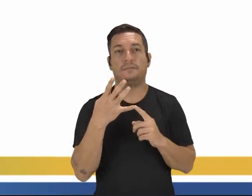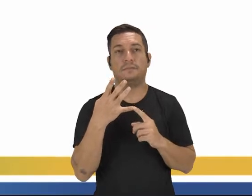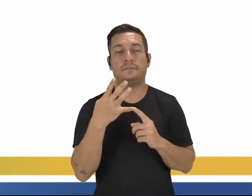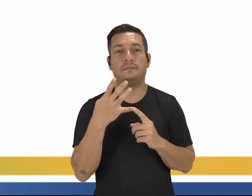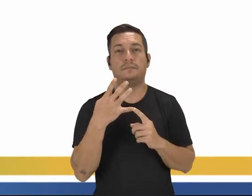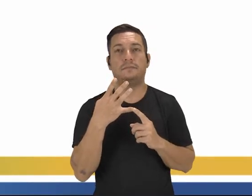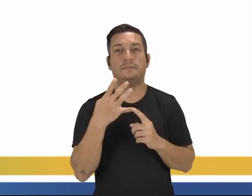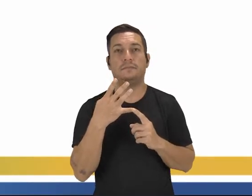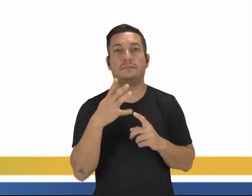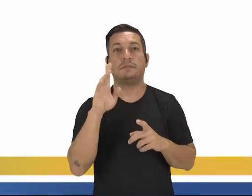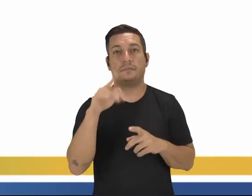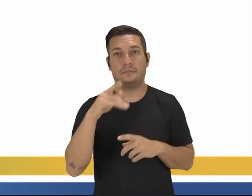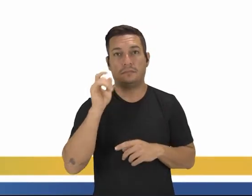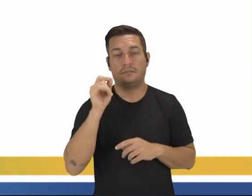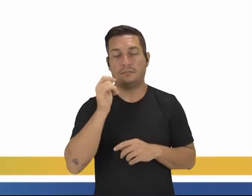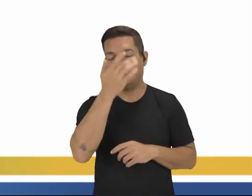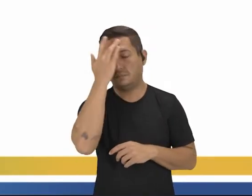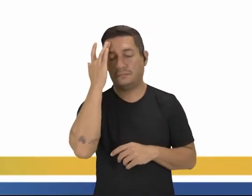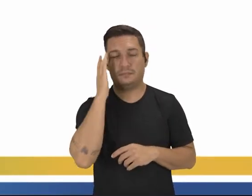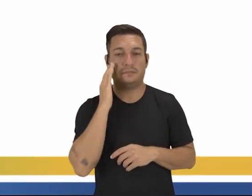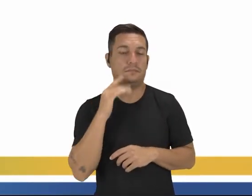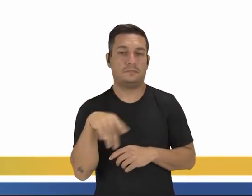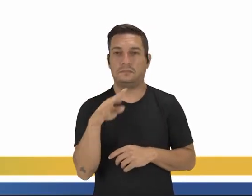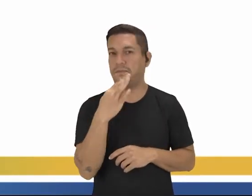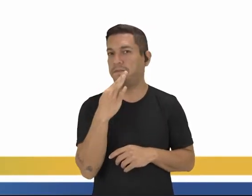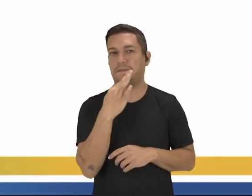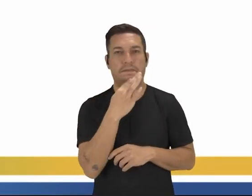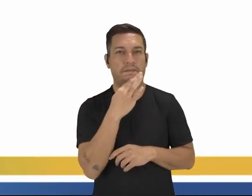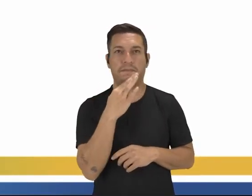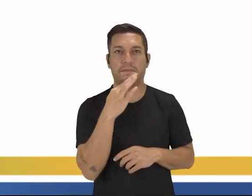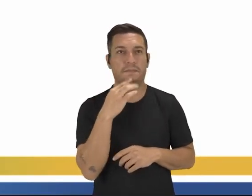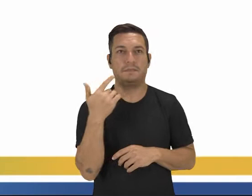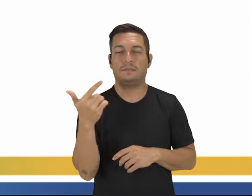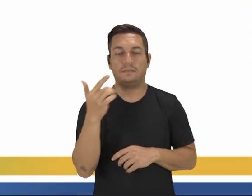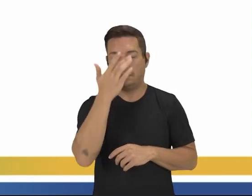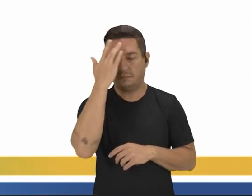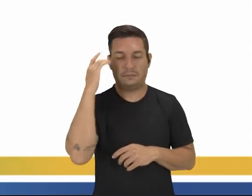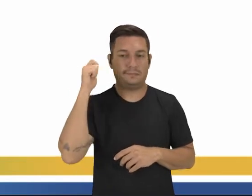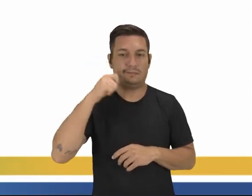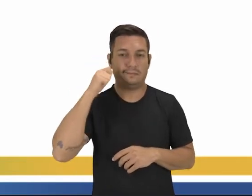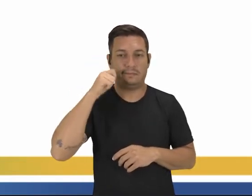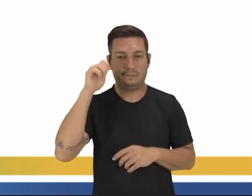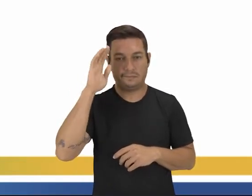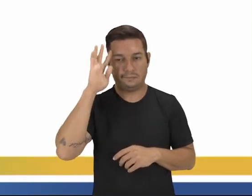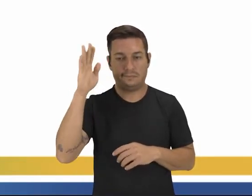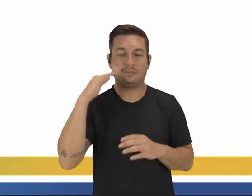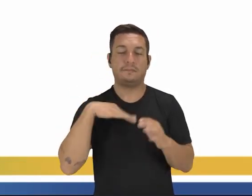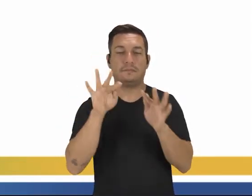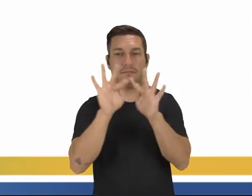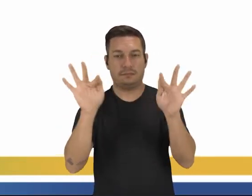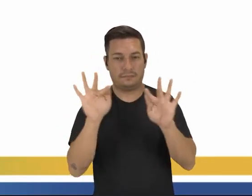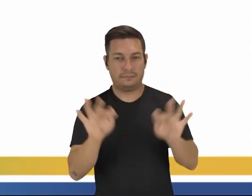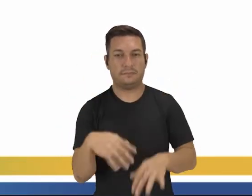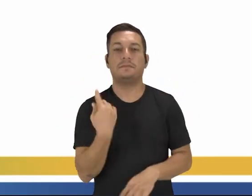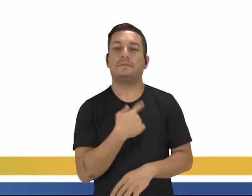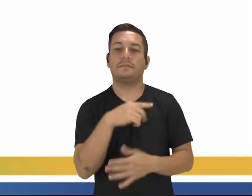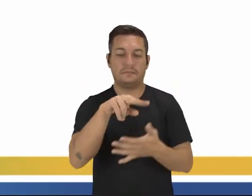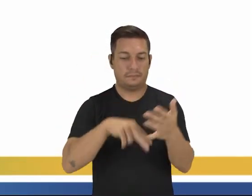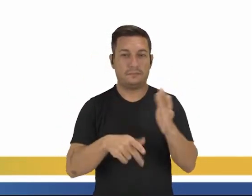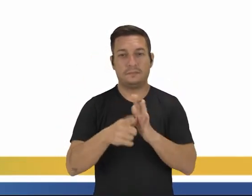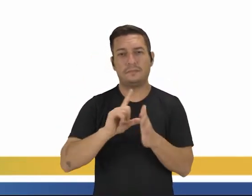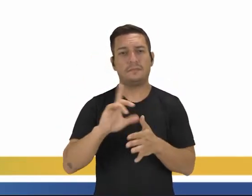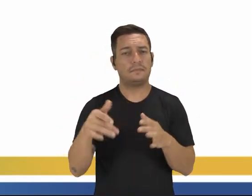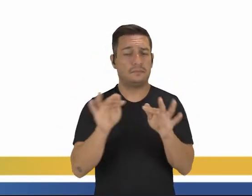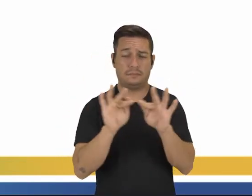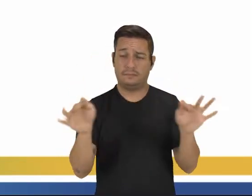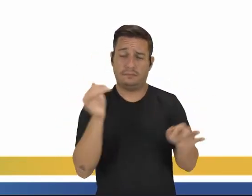é decir, são anônimos, como eu já mencionei. Não existe um autor para aquelas frases que nós lemos anteriormente. São